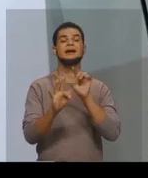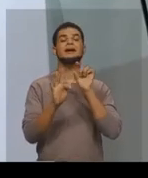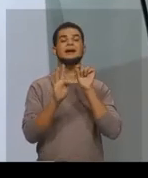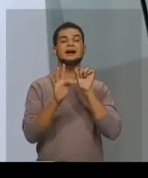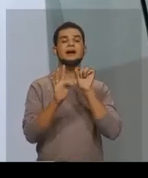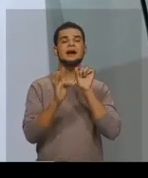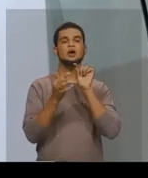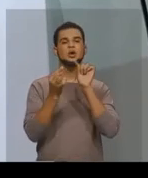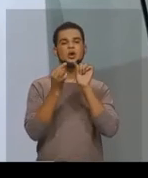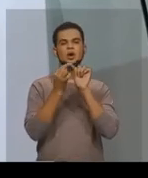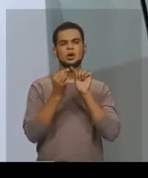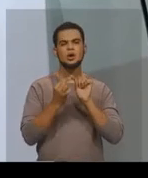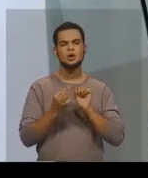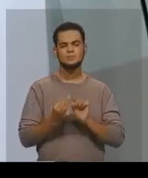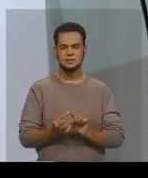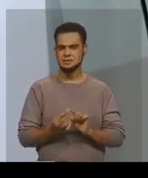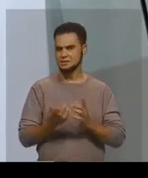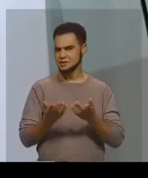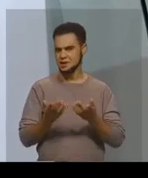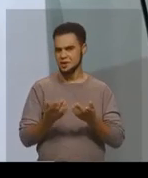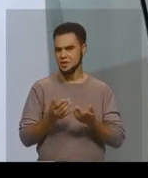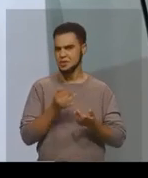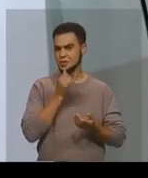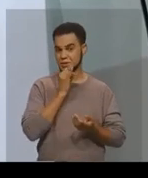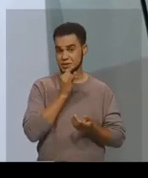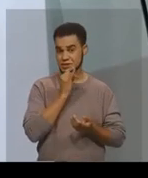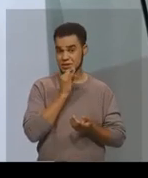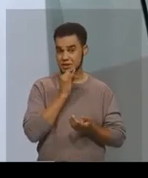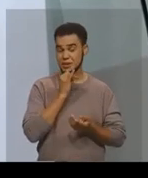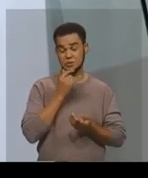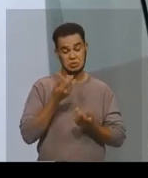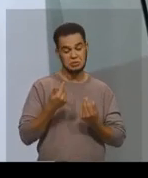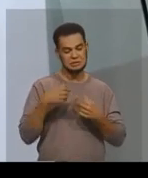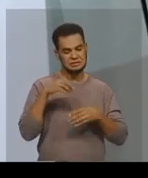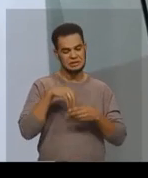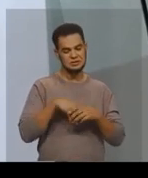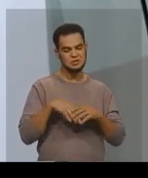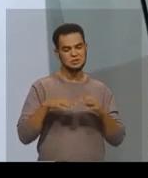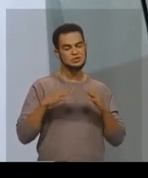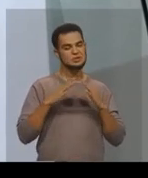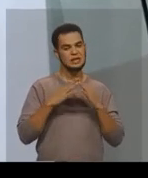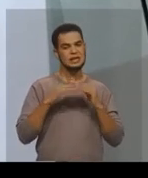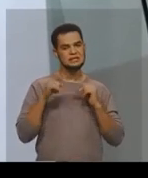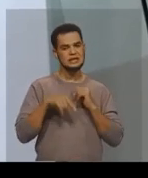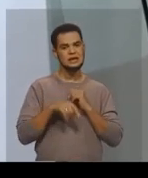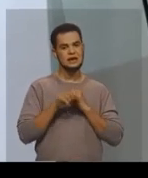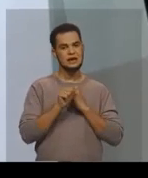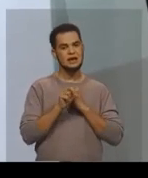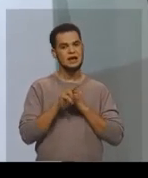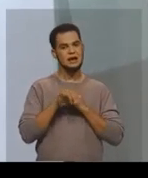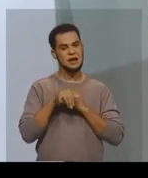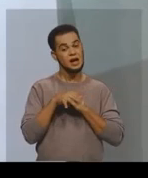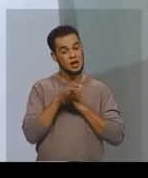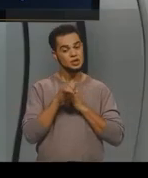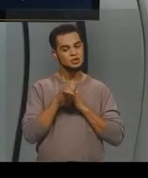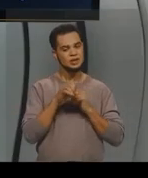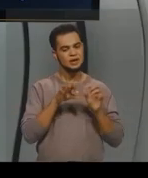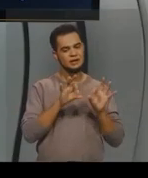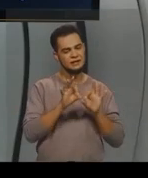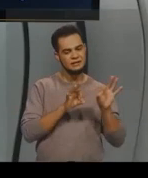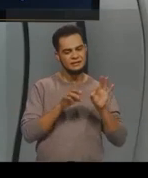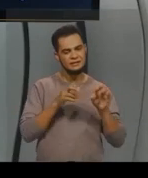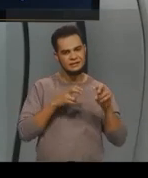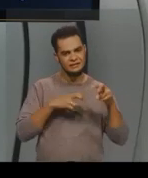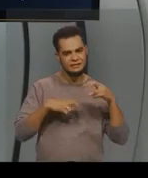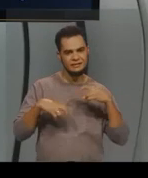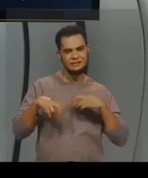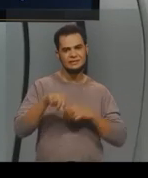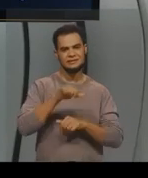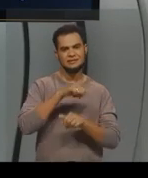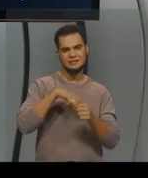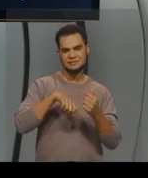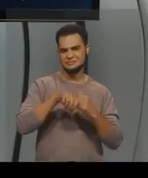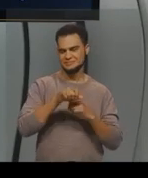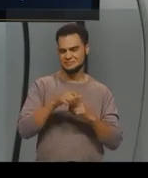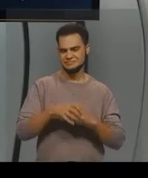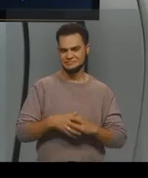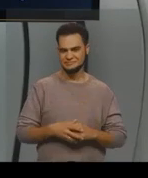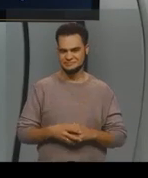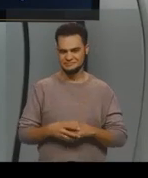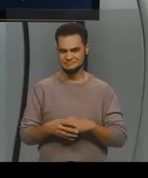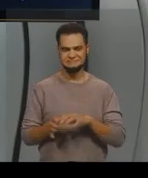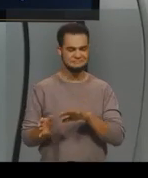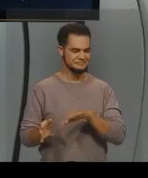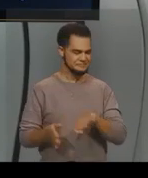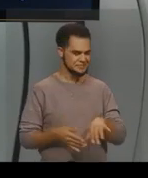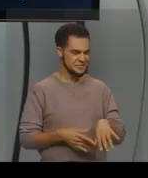sentado à mesa seria mais um arranjo, beleza? Obrigado. Nossa pergunta agora veio